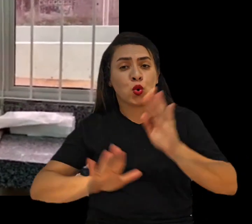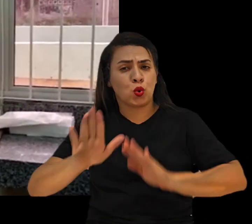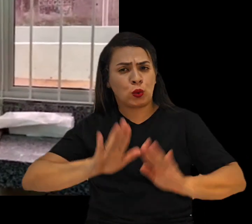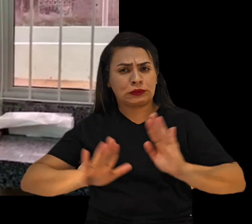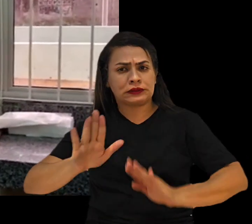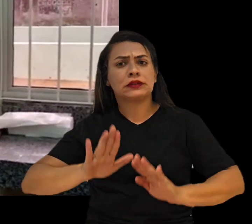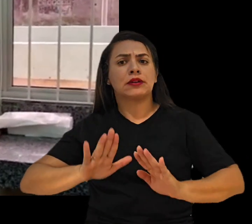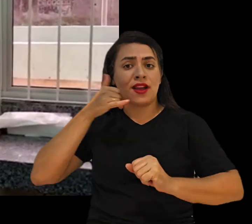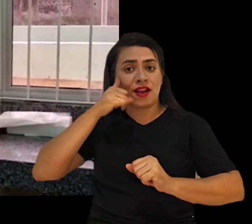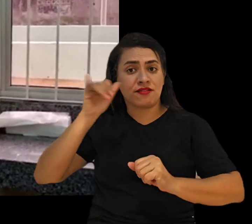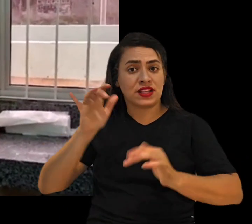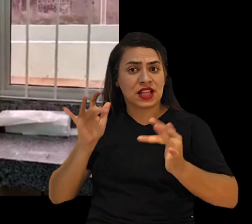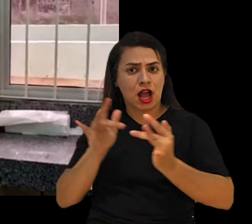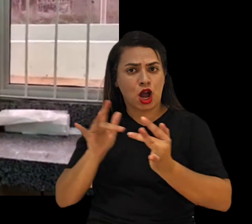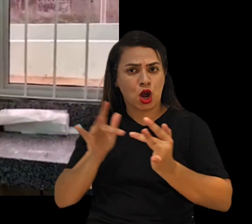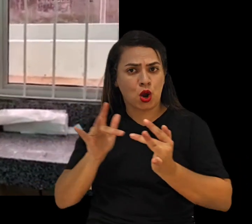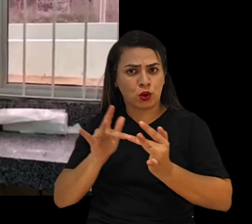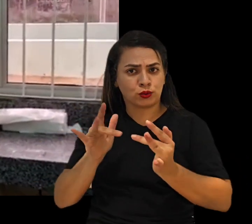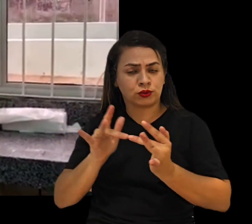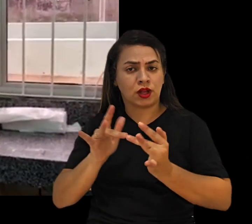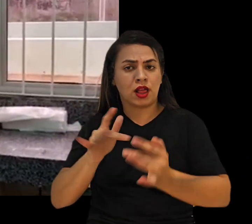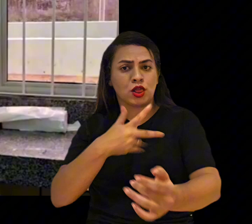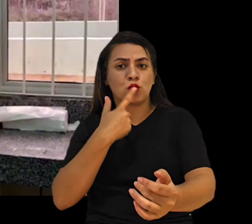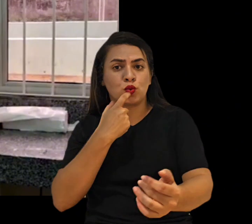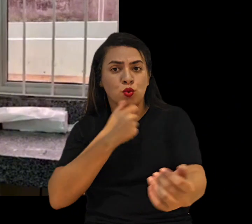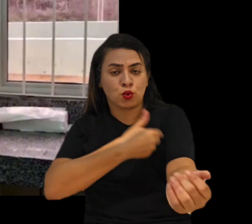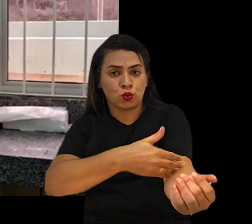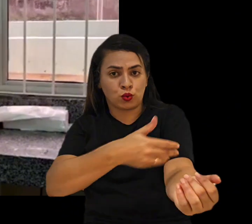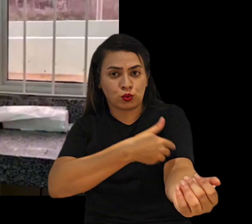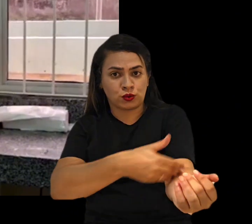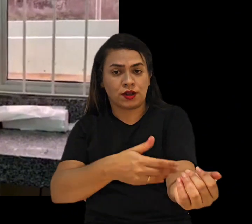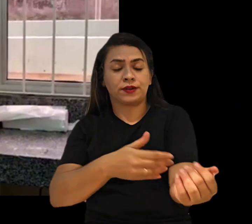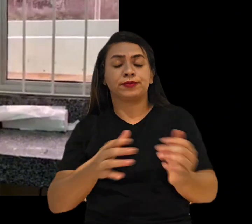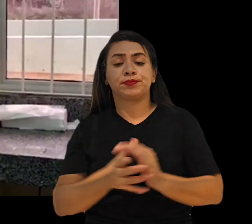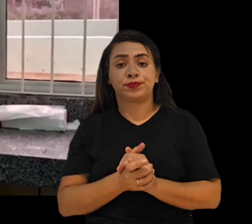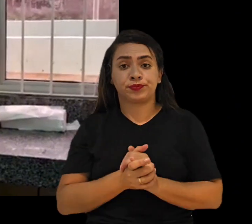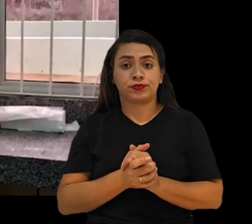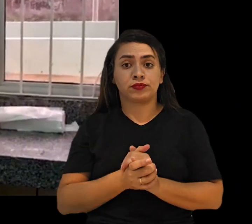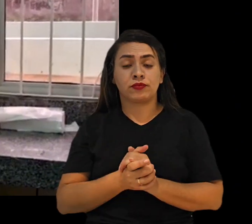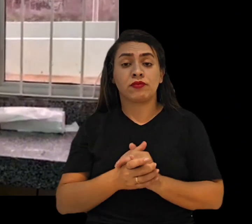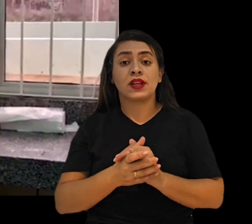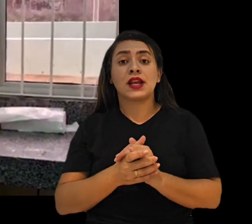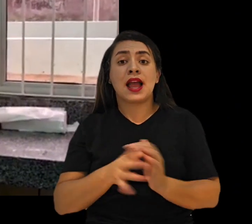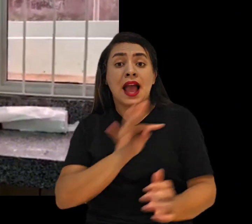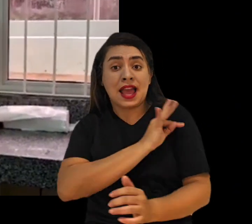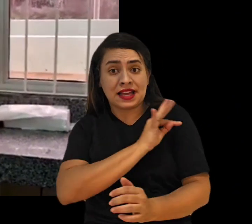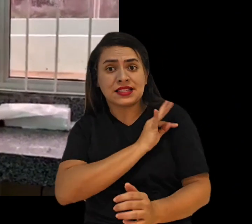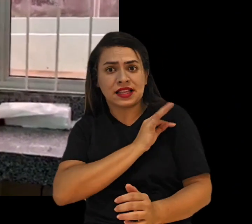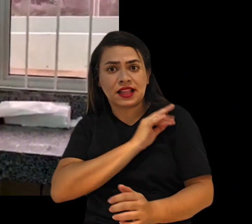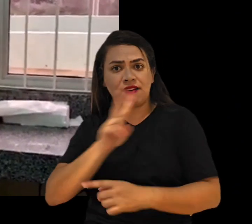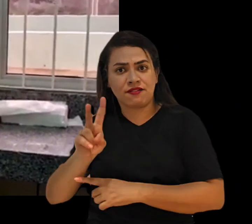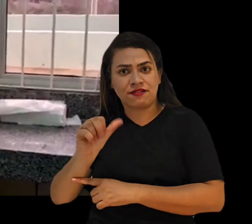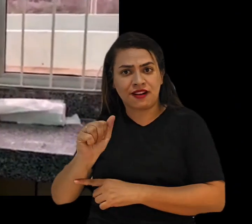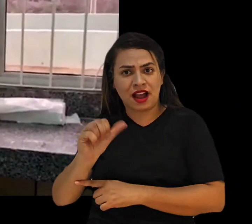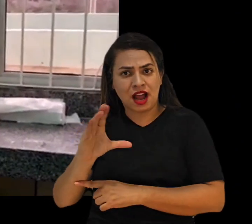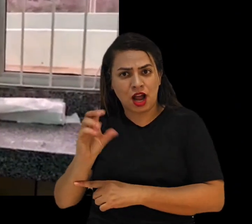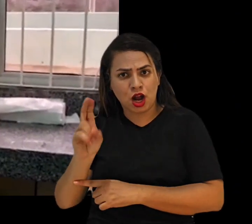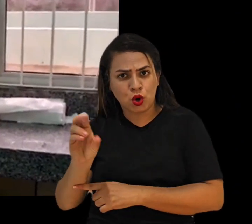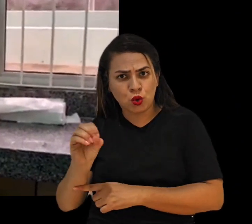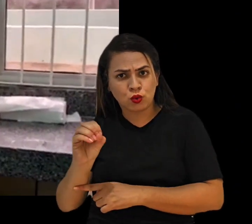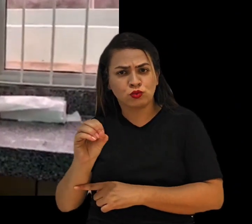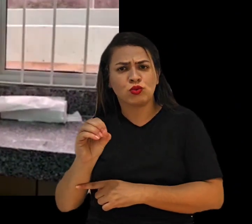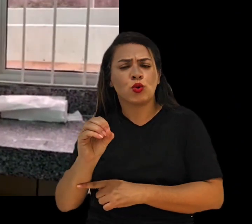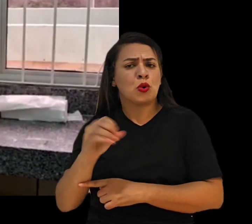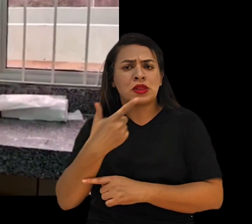com todos os cuidados de biossegurança, para evitar que o sangue entre em contato com a gente. Na técnica